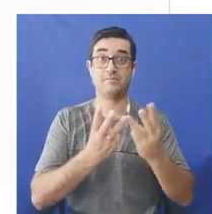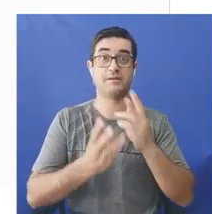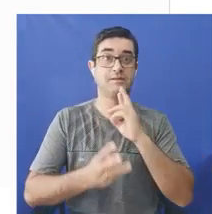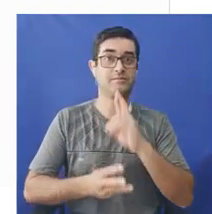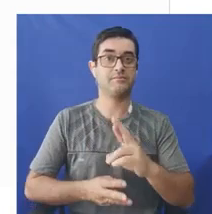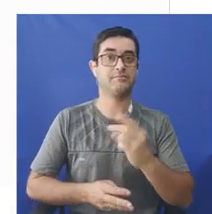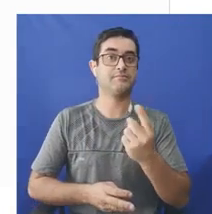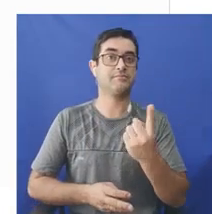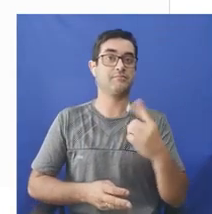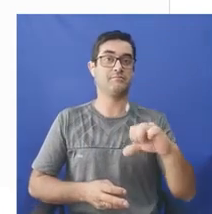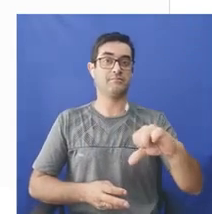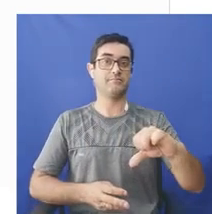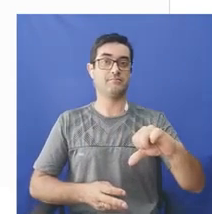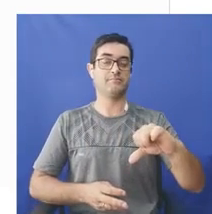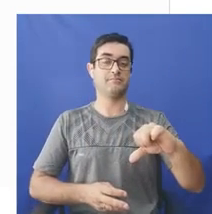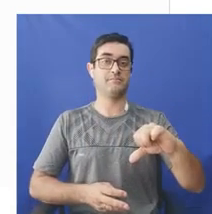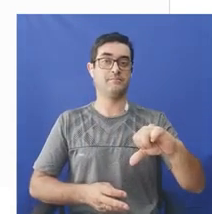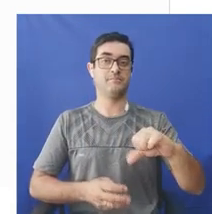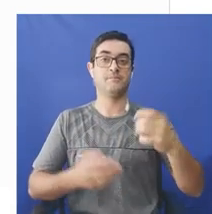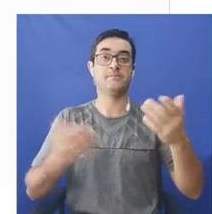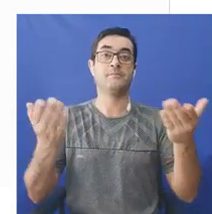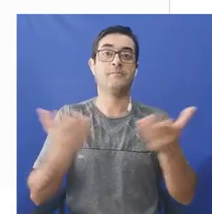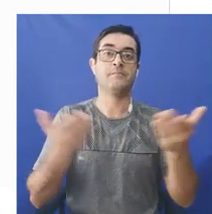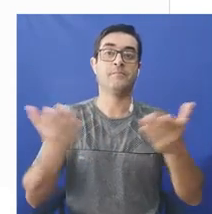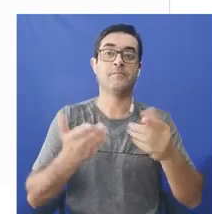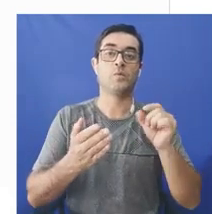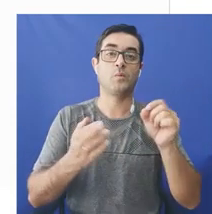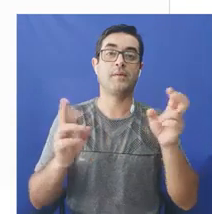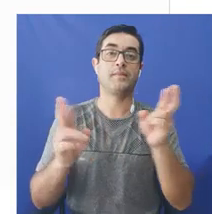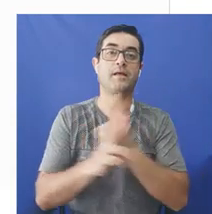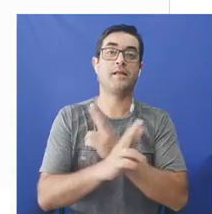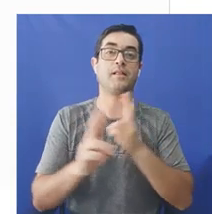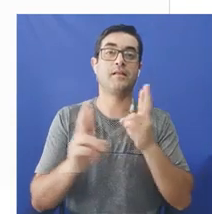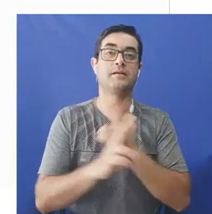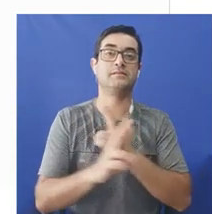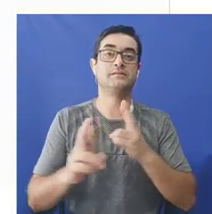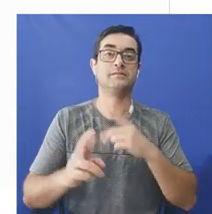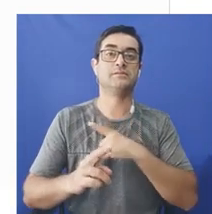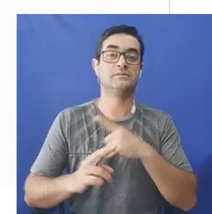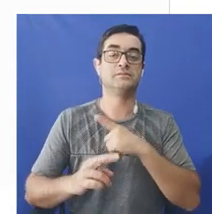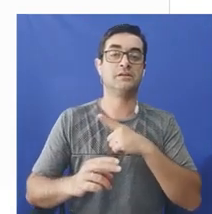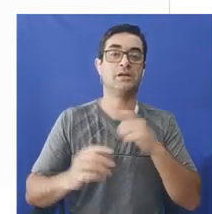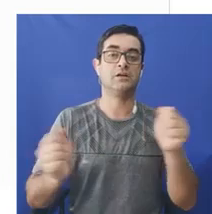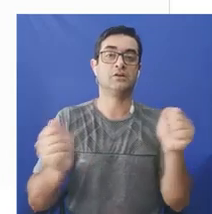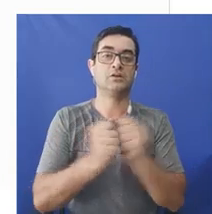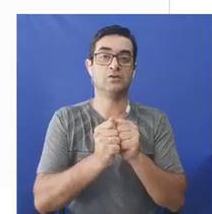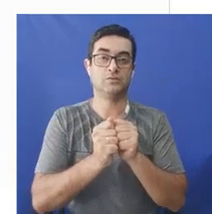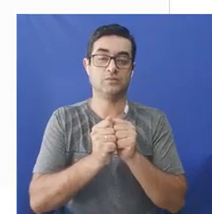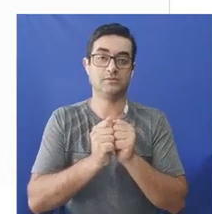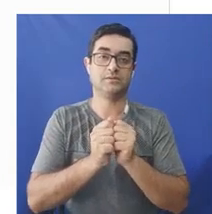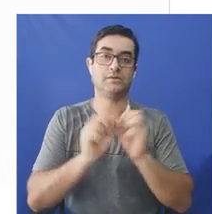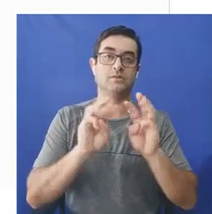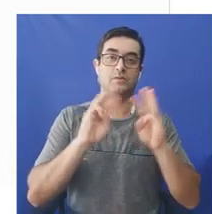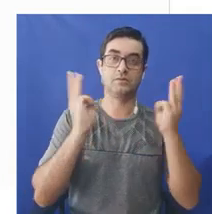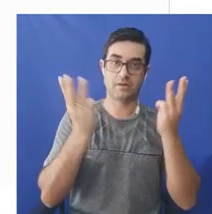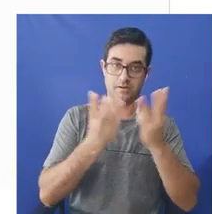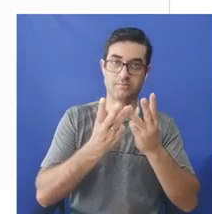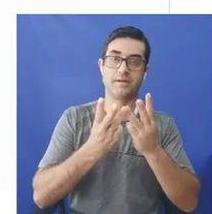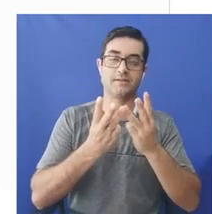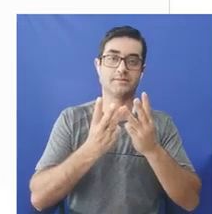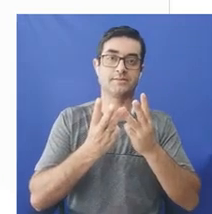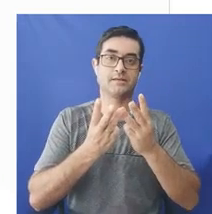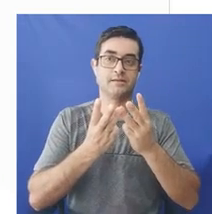19. Então, aqui nessa relação, né? Eu estou juntando